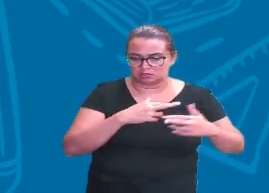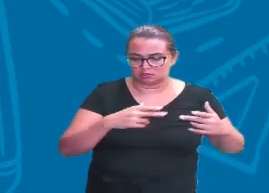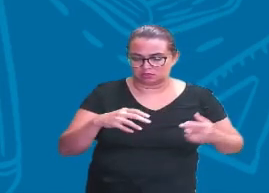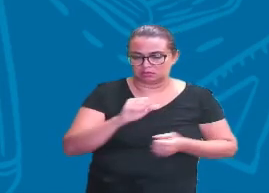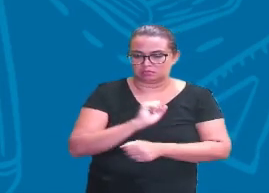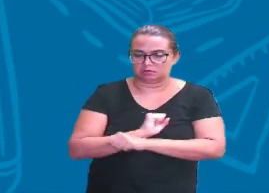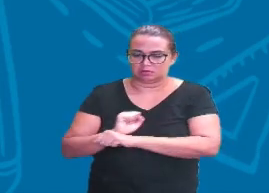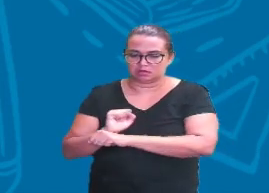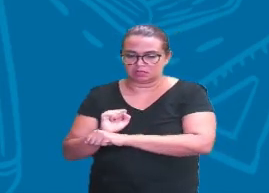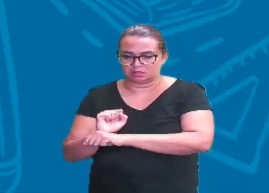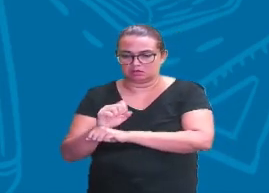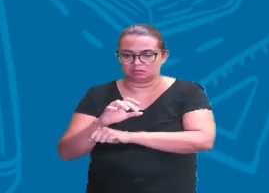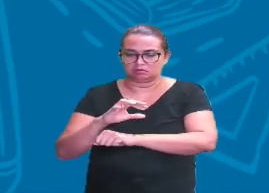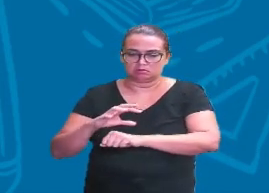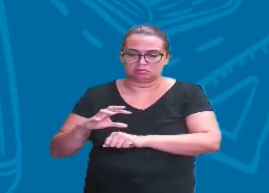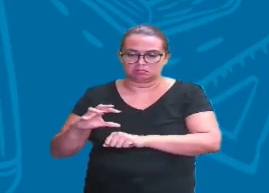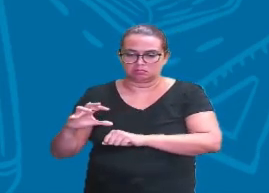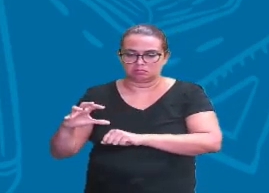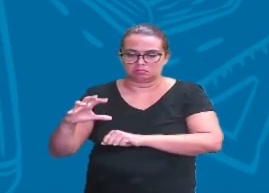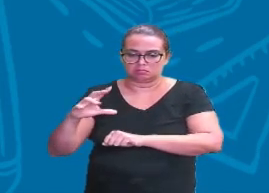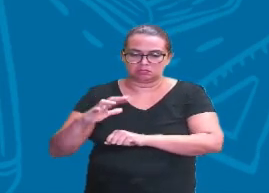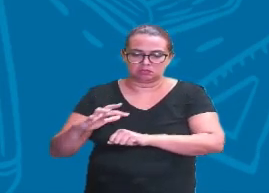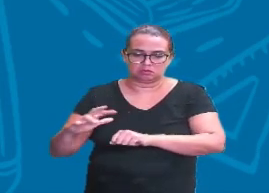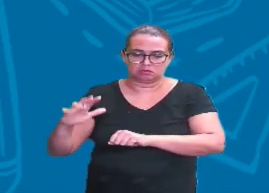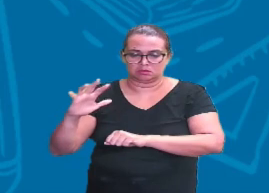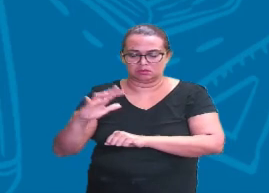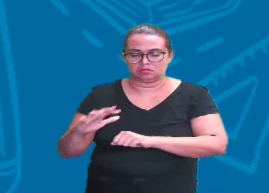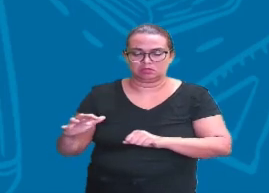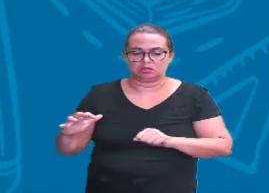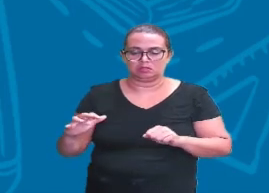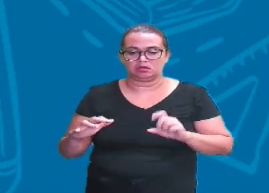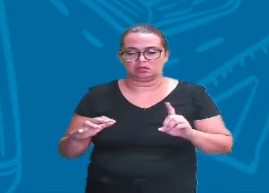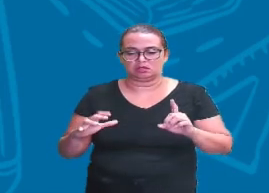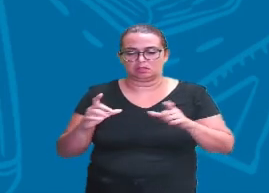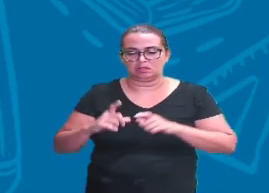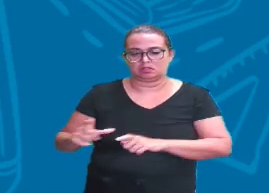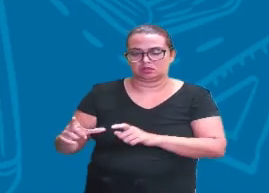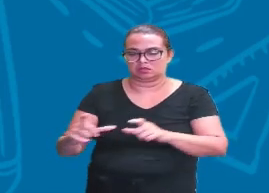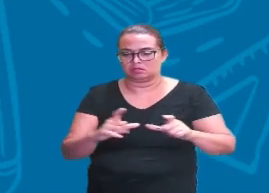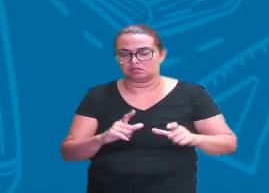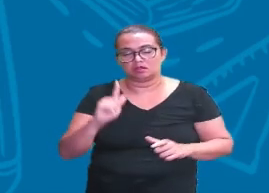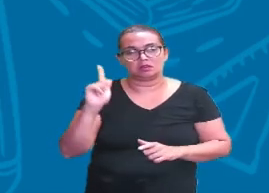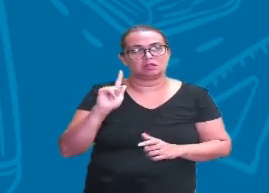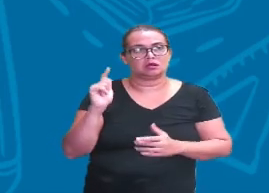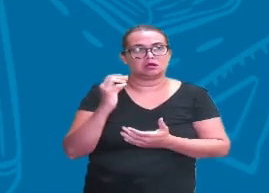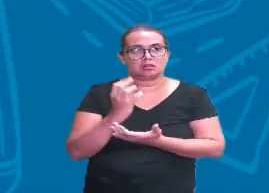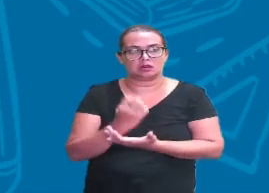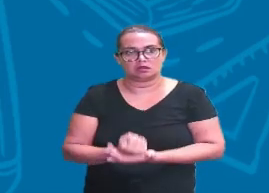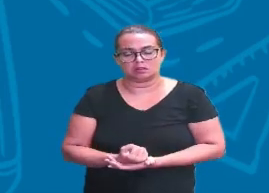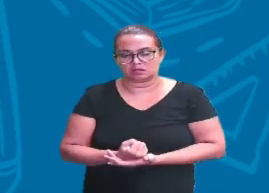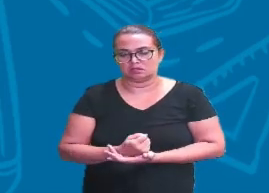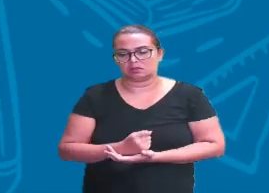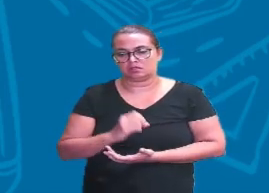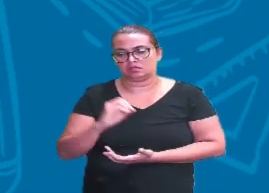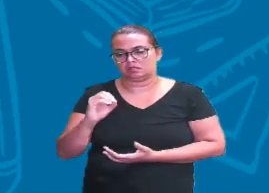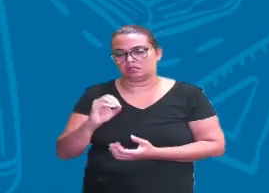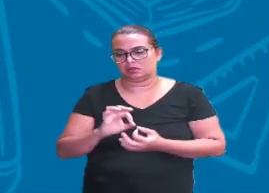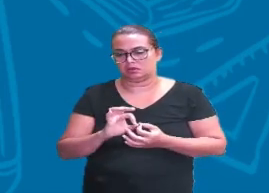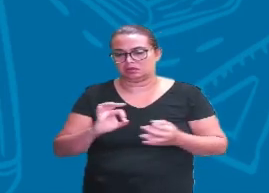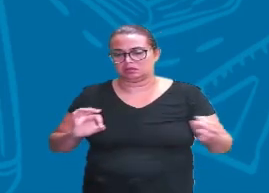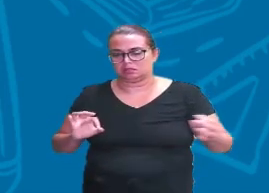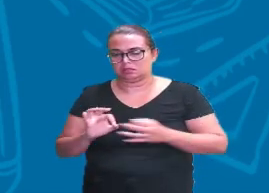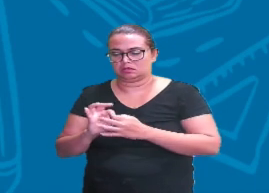planeta. Letra D. A região de gravidade zero são extremamente distantes,